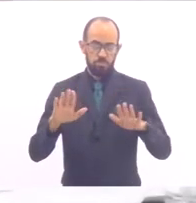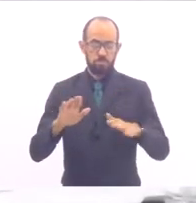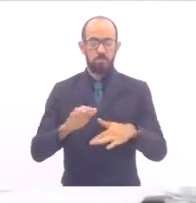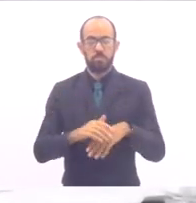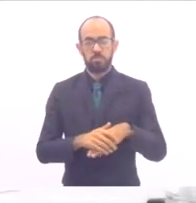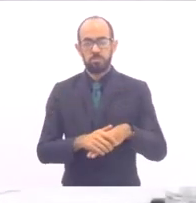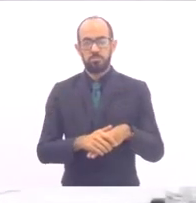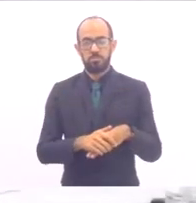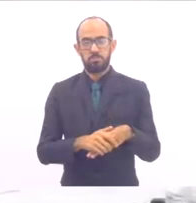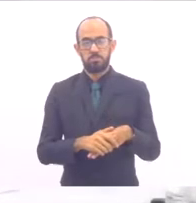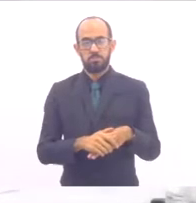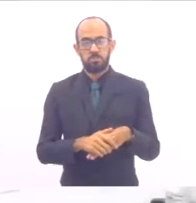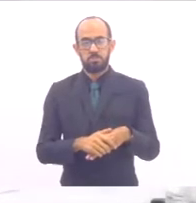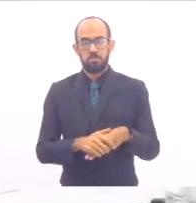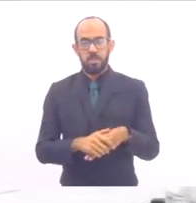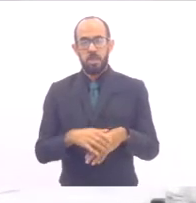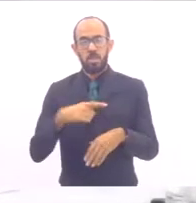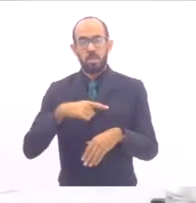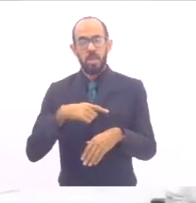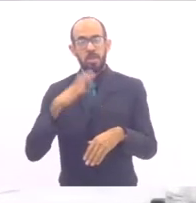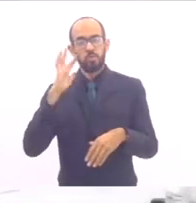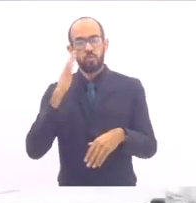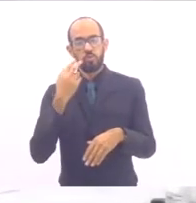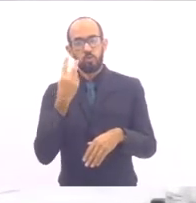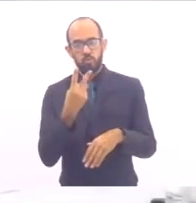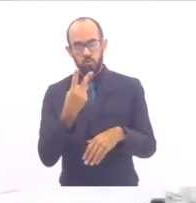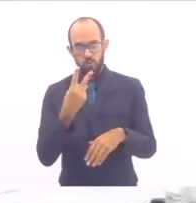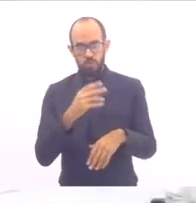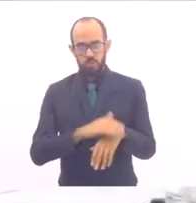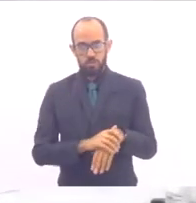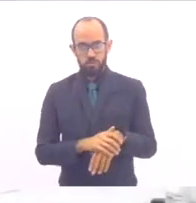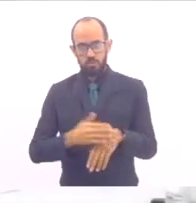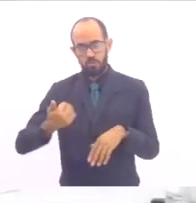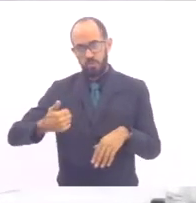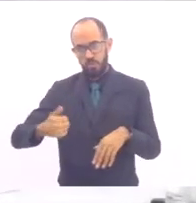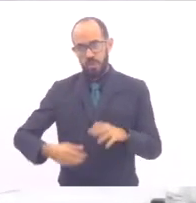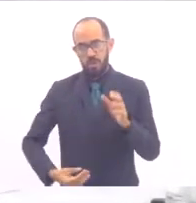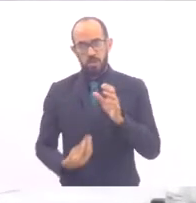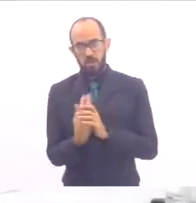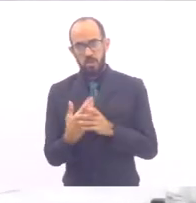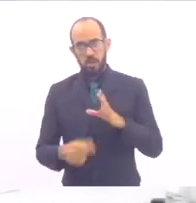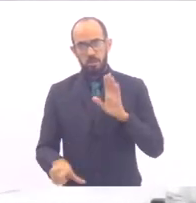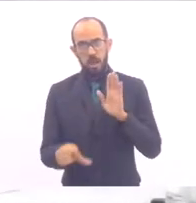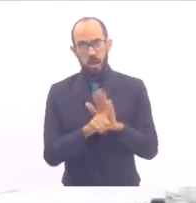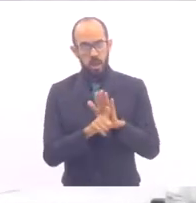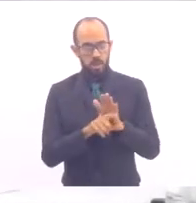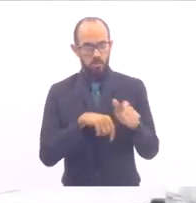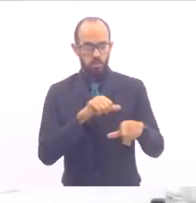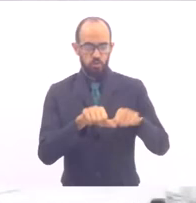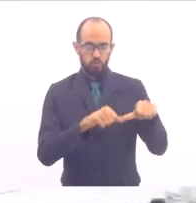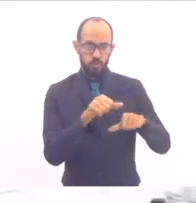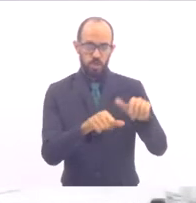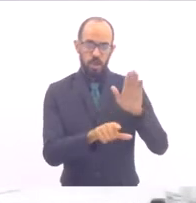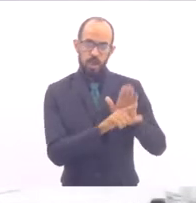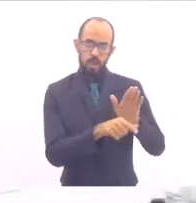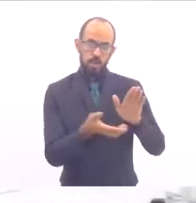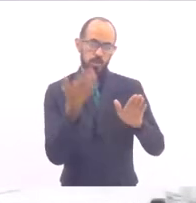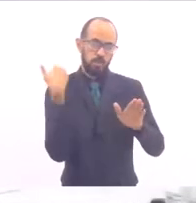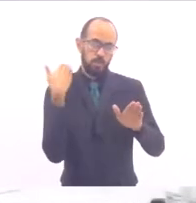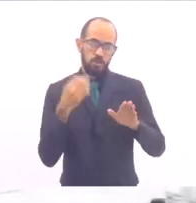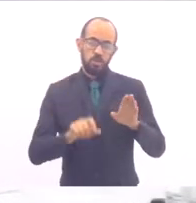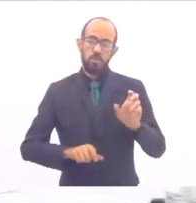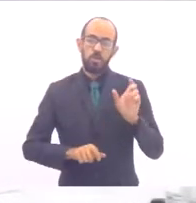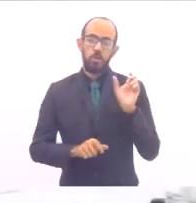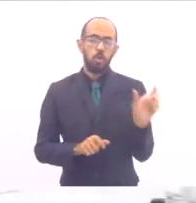escrito. Há duas soluções para isso. Uma, eu faço uma lei, modificando a lei, acrescentando a expressão